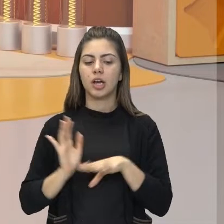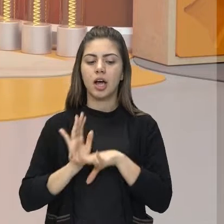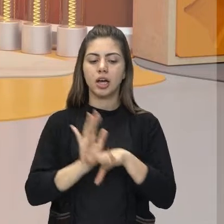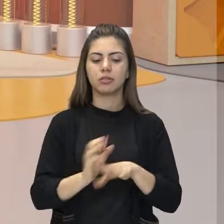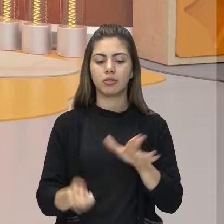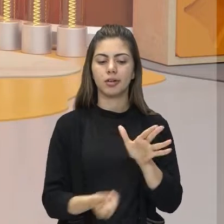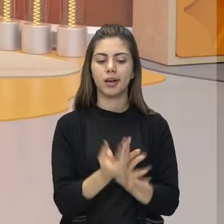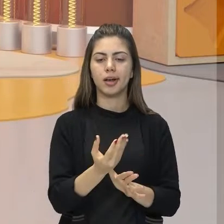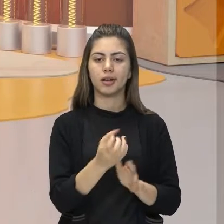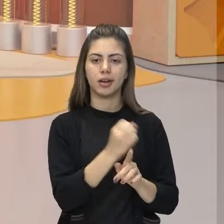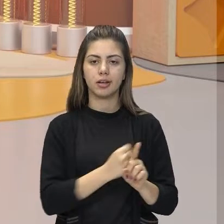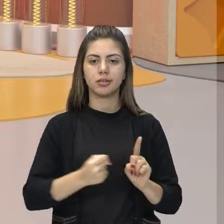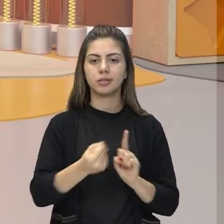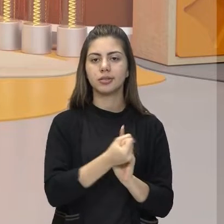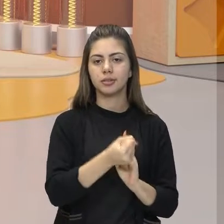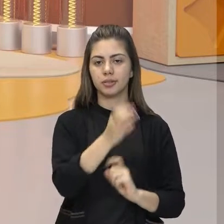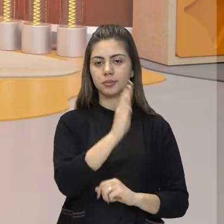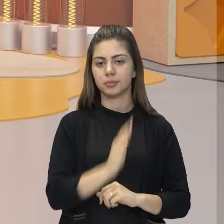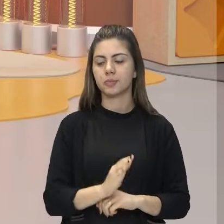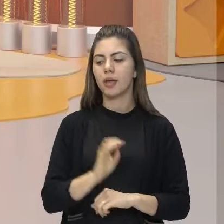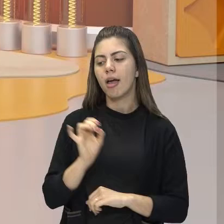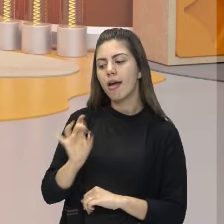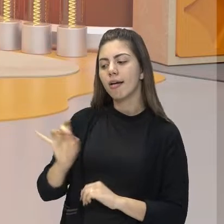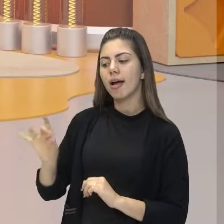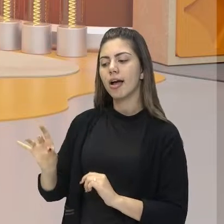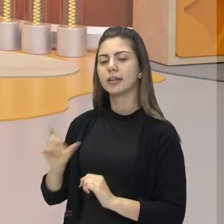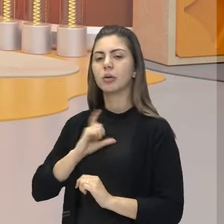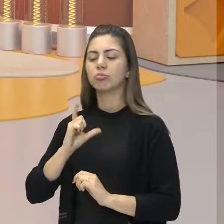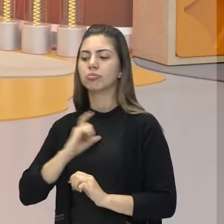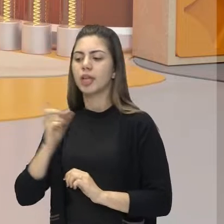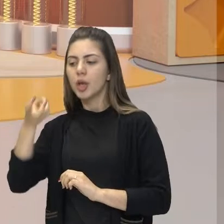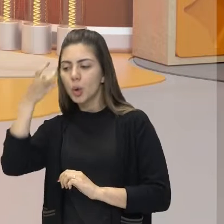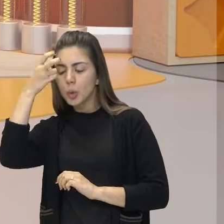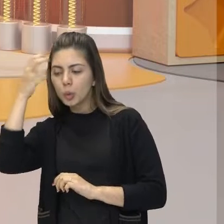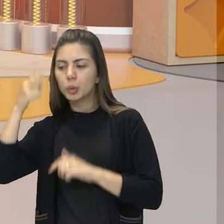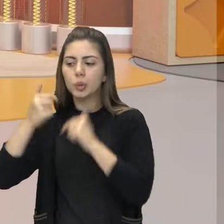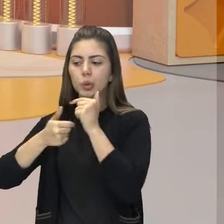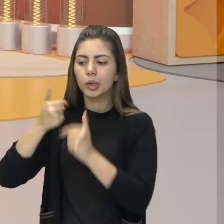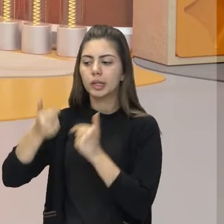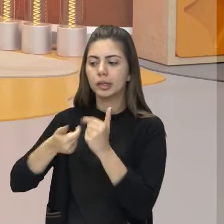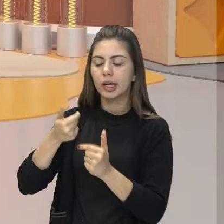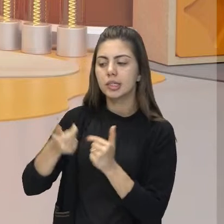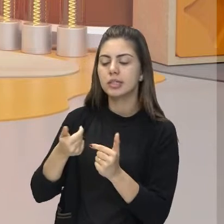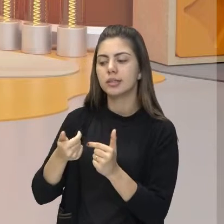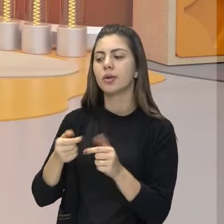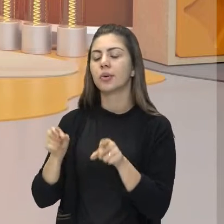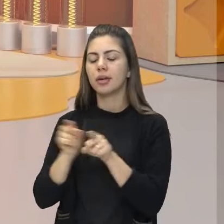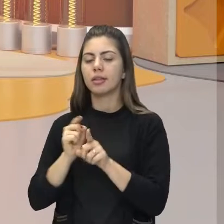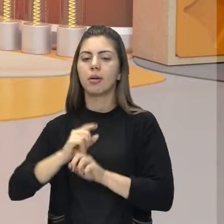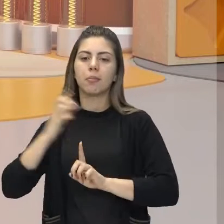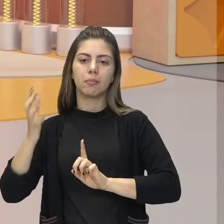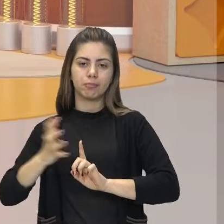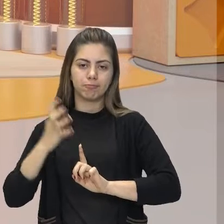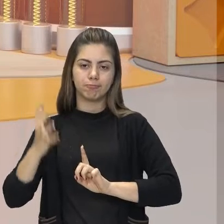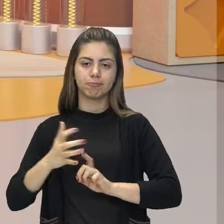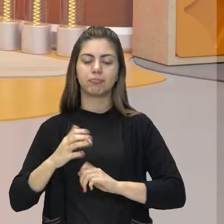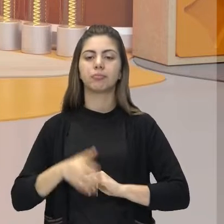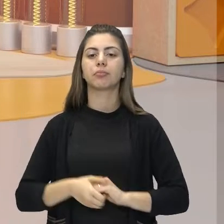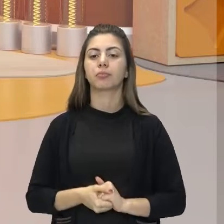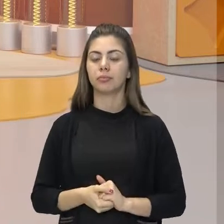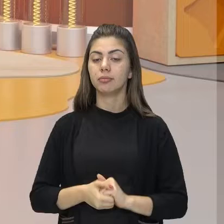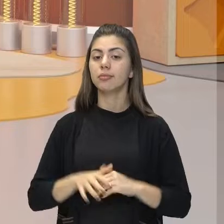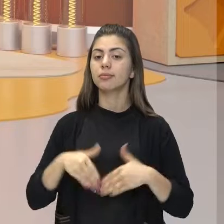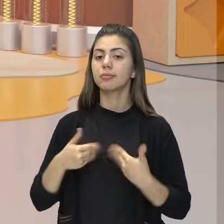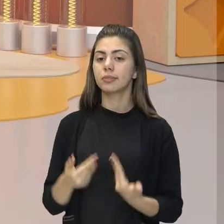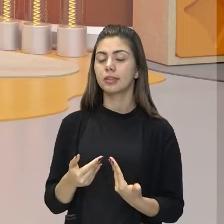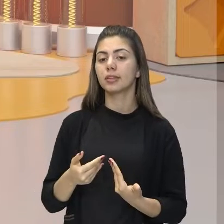brasileira, cada um deles trazendo sua própria cultura, tradições e influências, dentre os quais